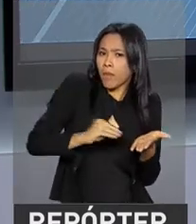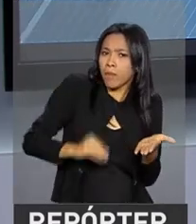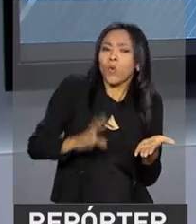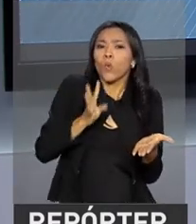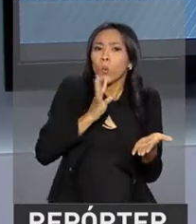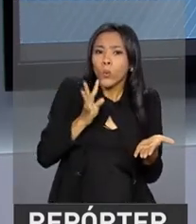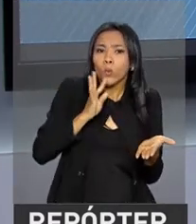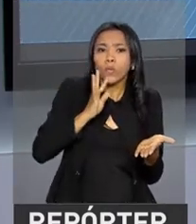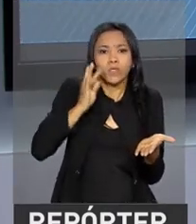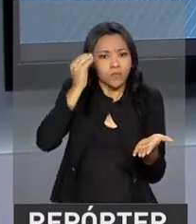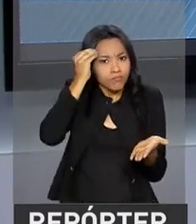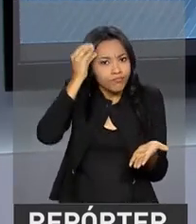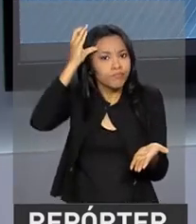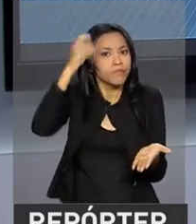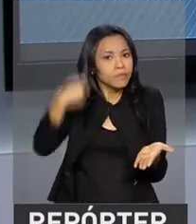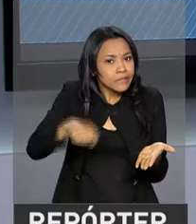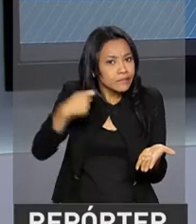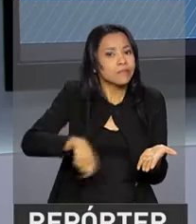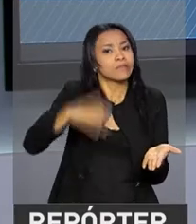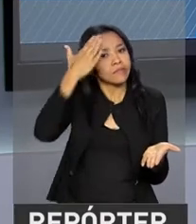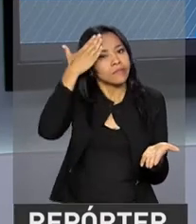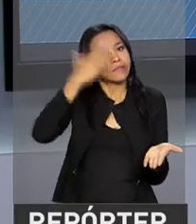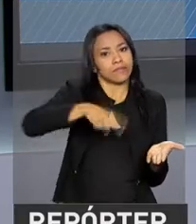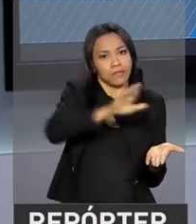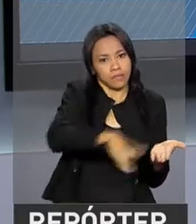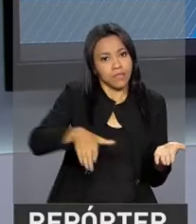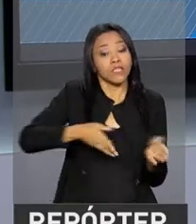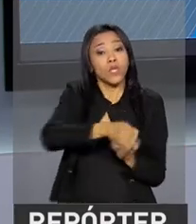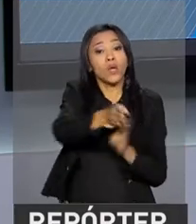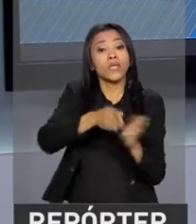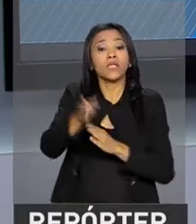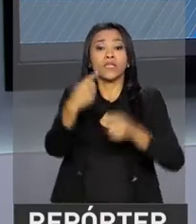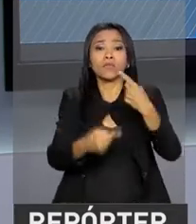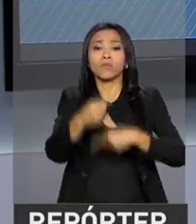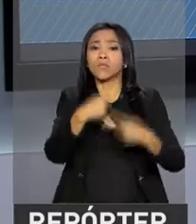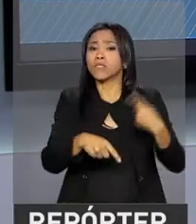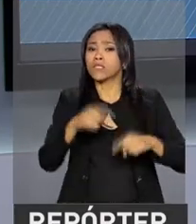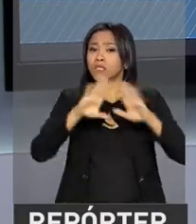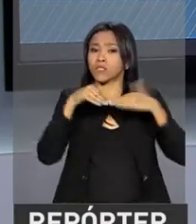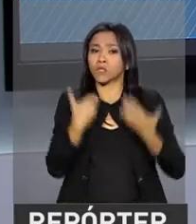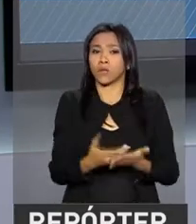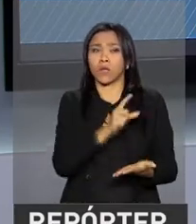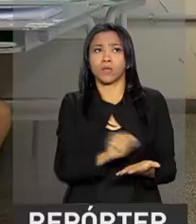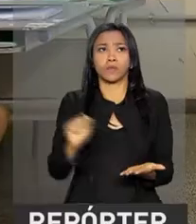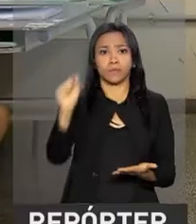que as crianças podem ter e orienta as políticas educacionais das escolas de todo o país.